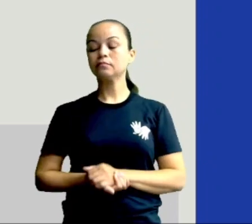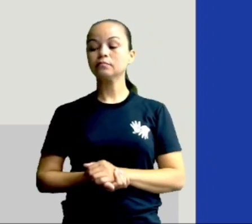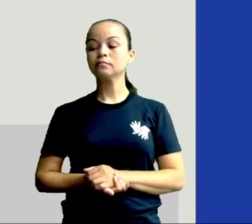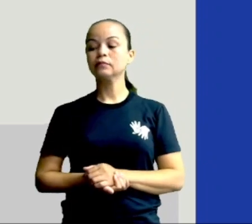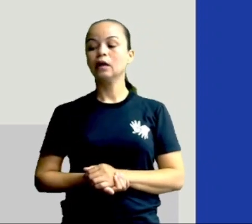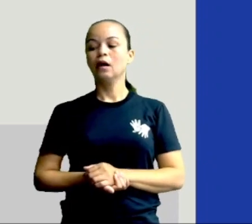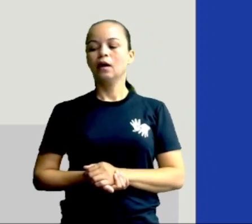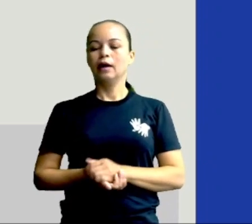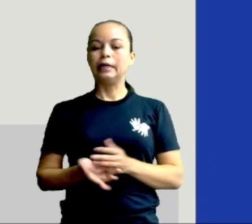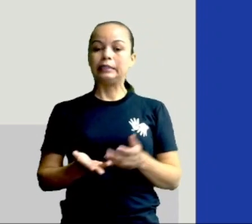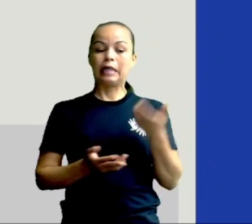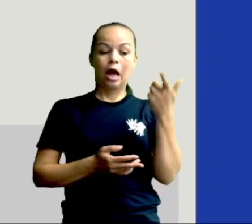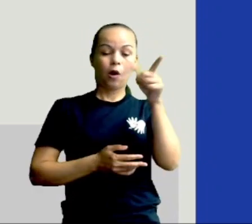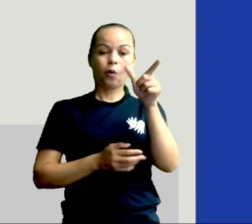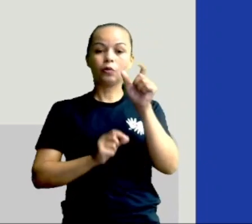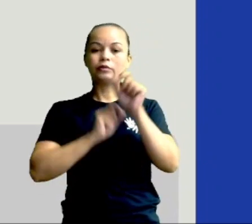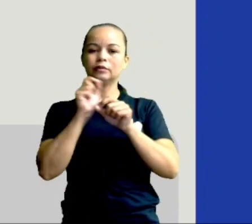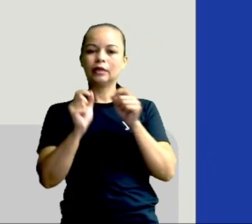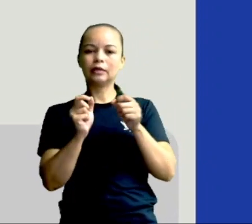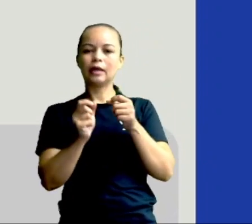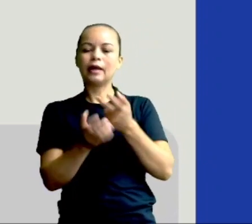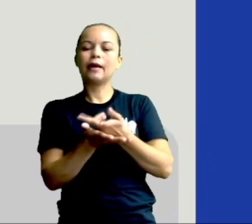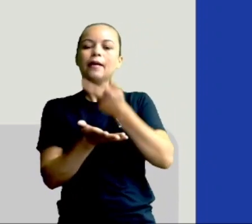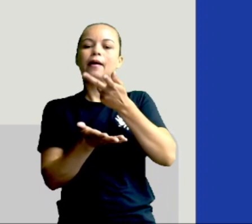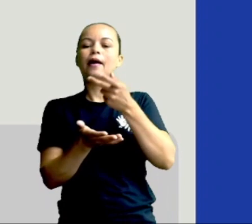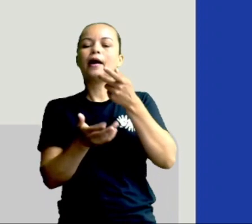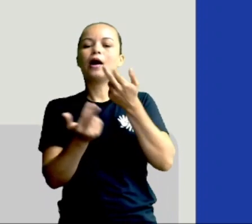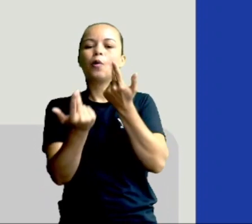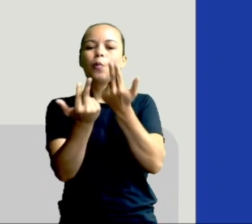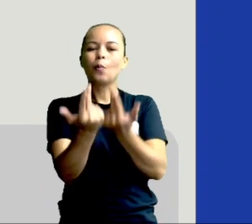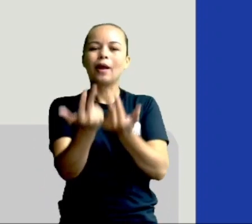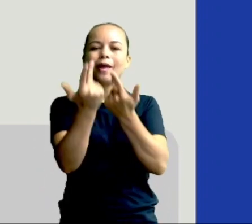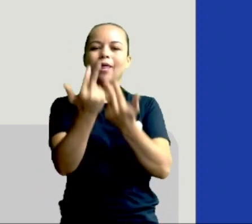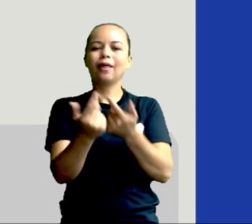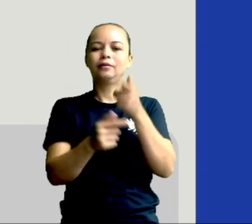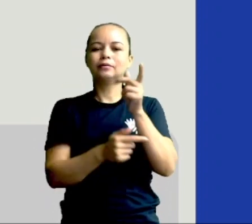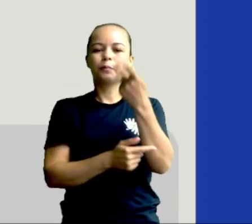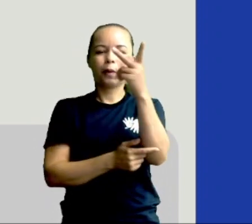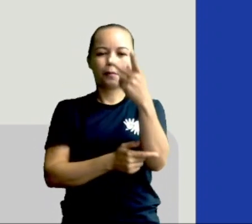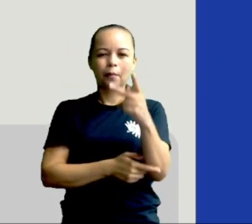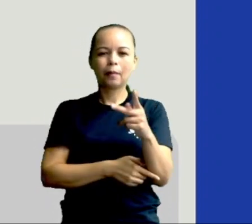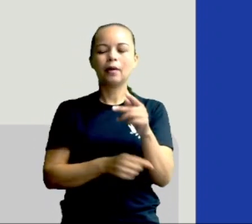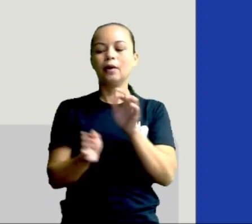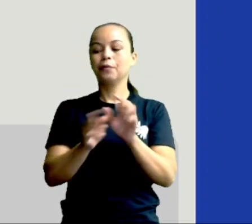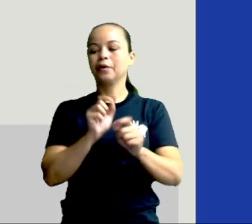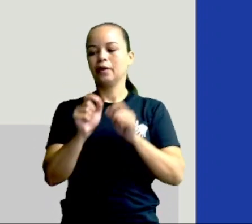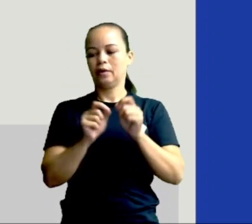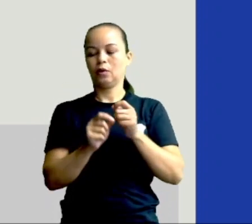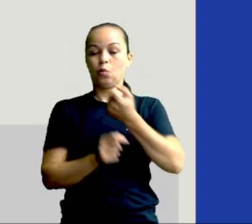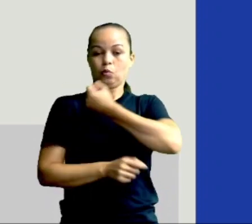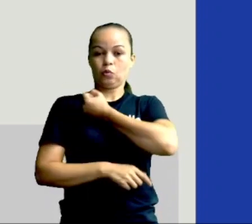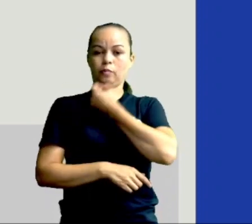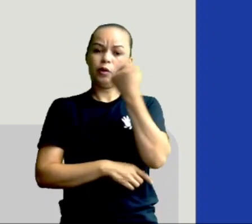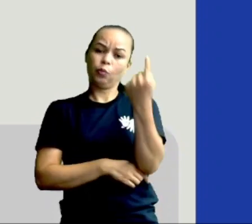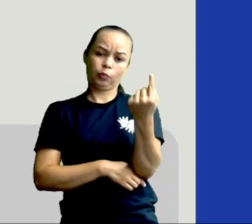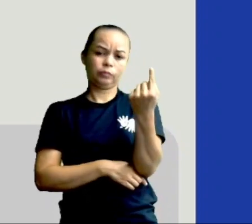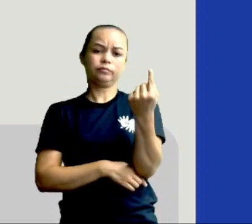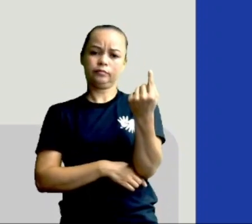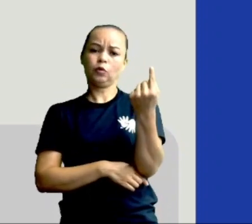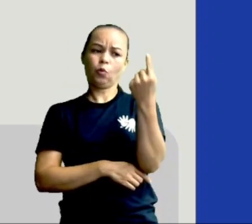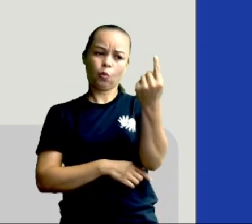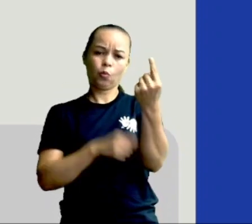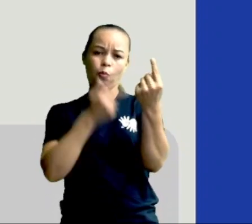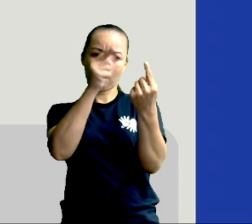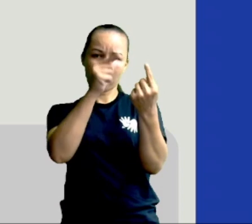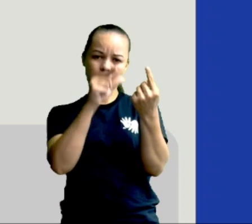outra situação, quem tem a maior repetição aí? Quem está se repetindo mais? O número 1, os outros não se repetem. Se é o